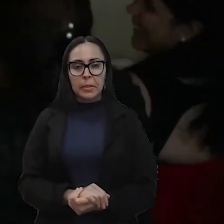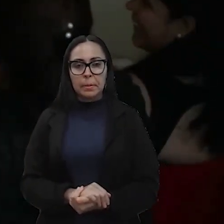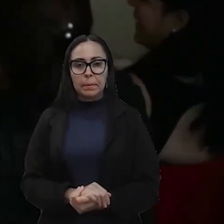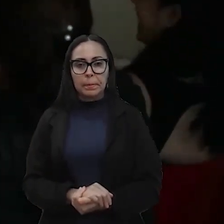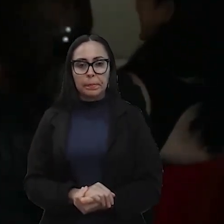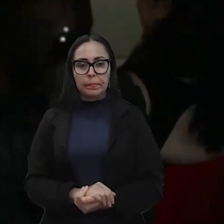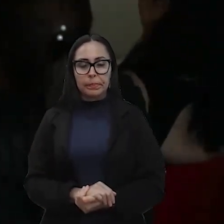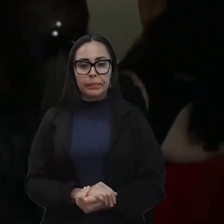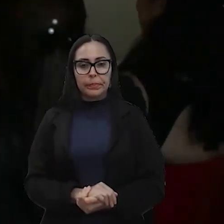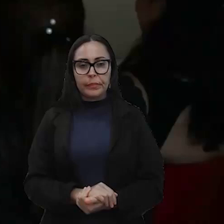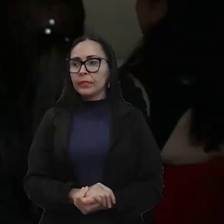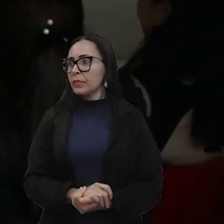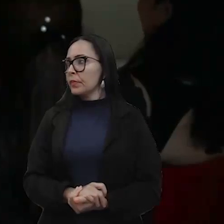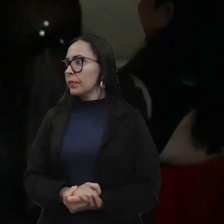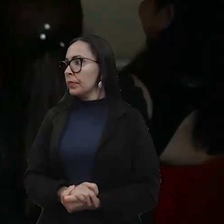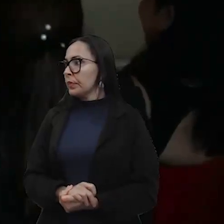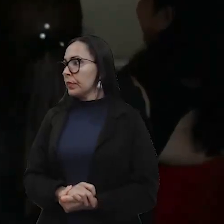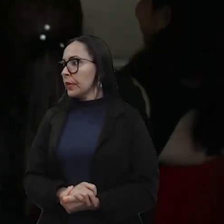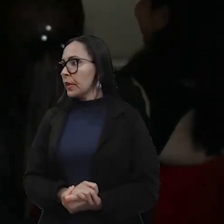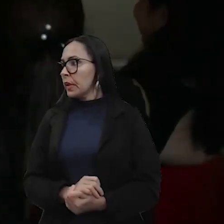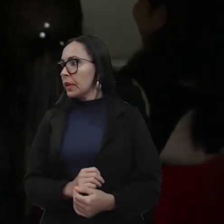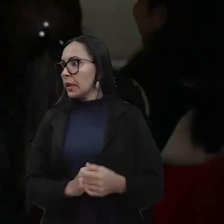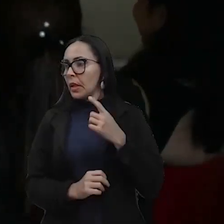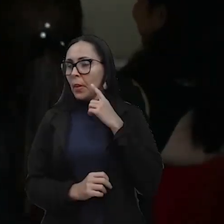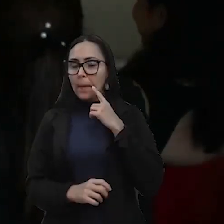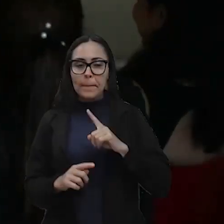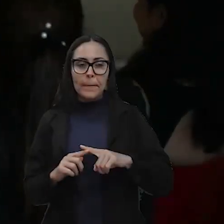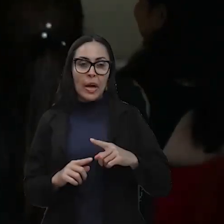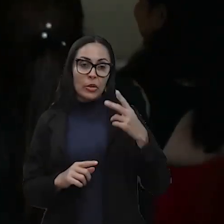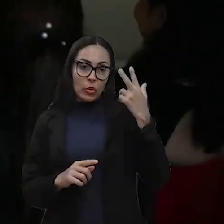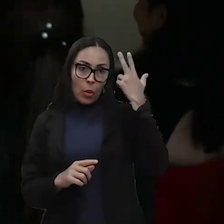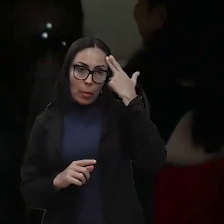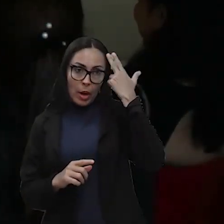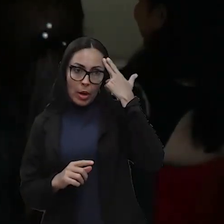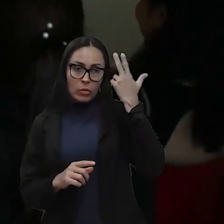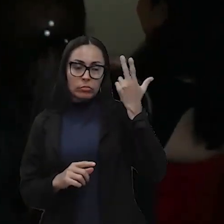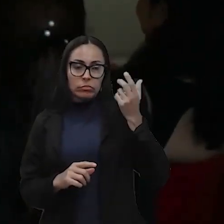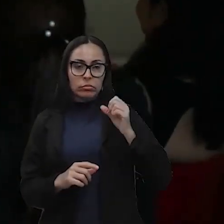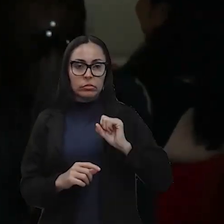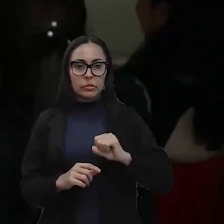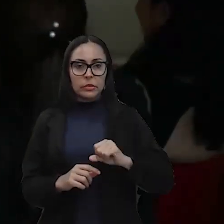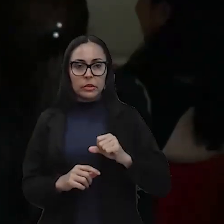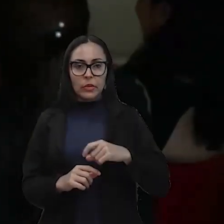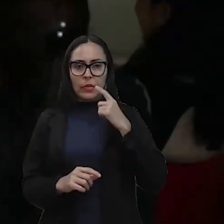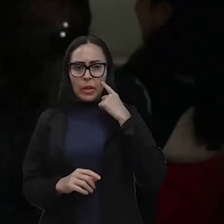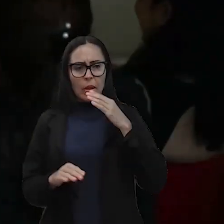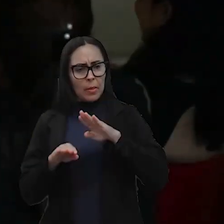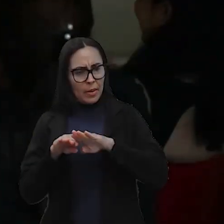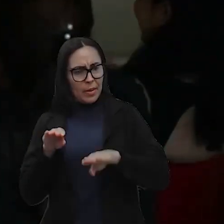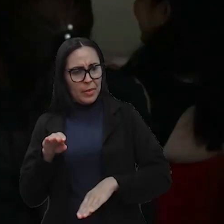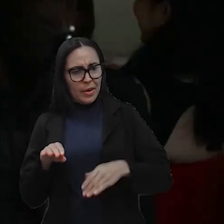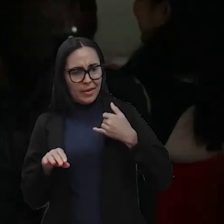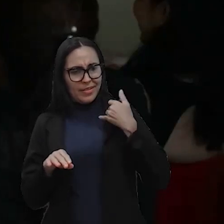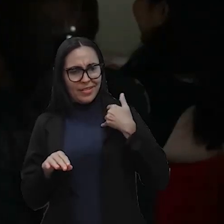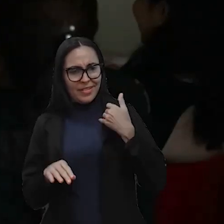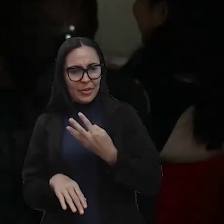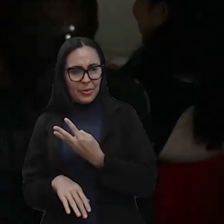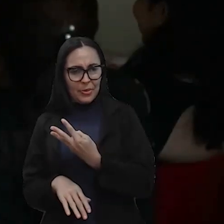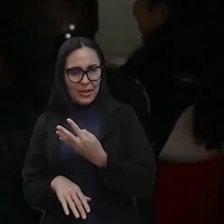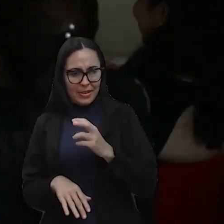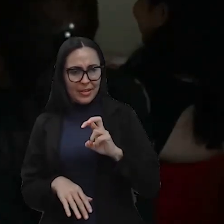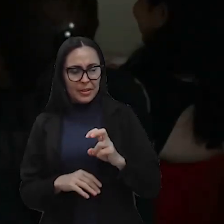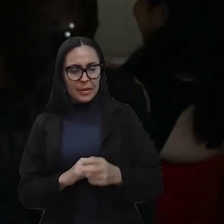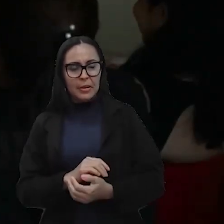Os sintomas mais comuns disso, eu só estou vendo gente abaixo de 45 aqui. Os hormônios,